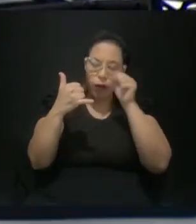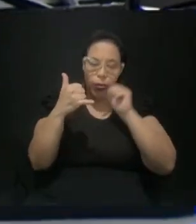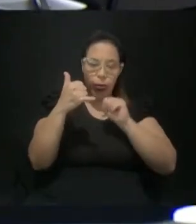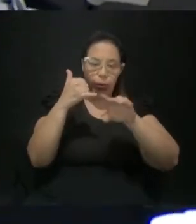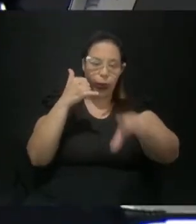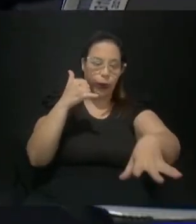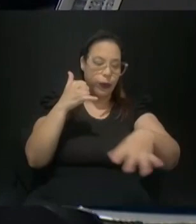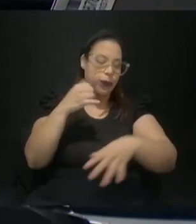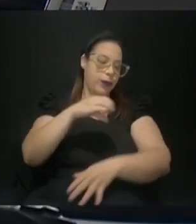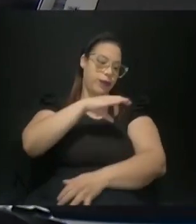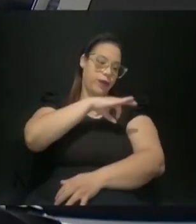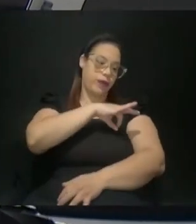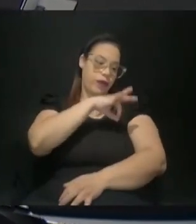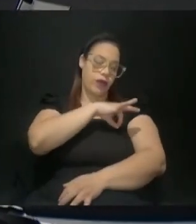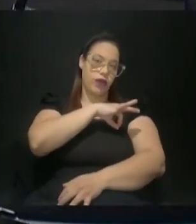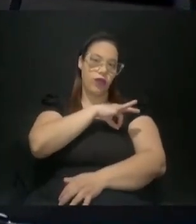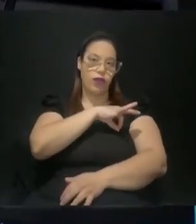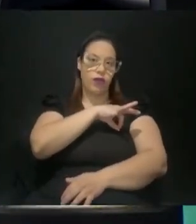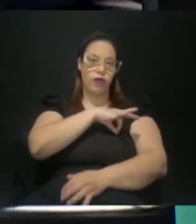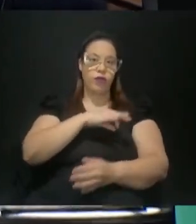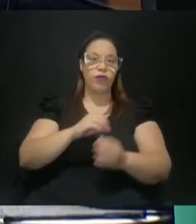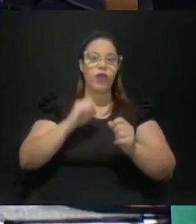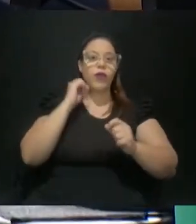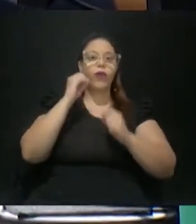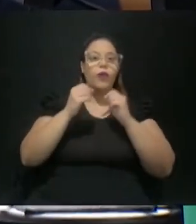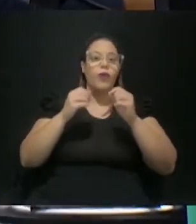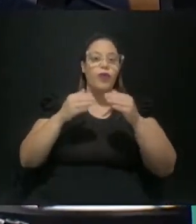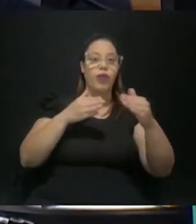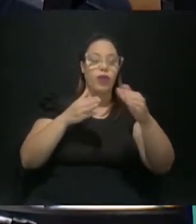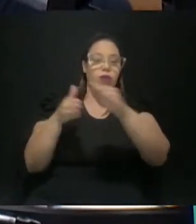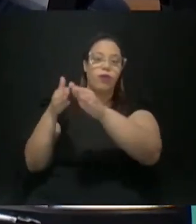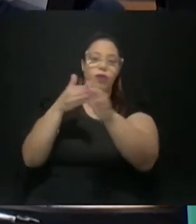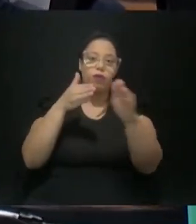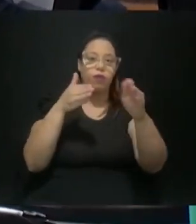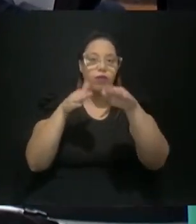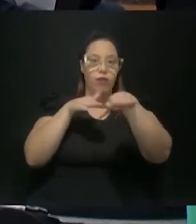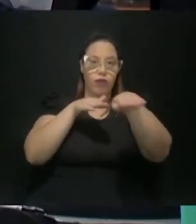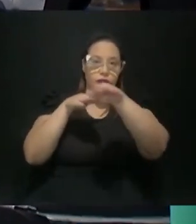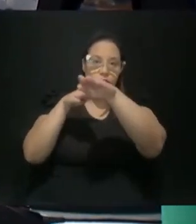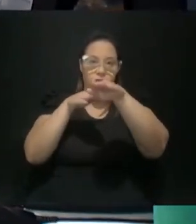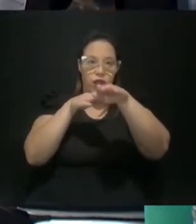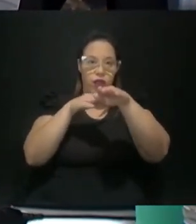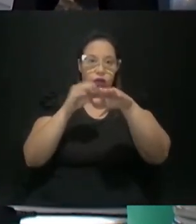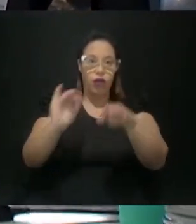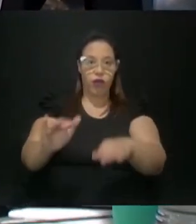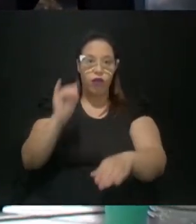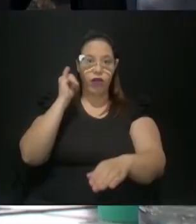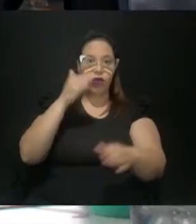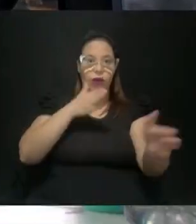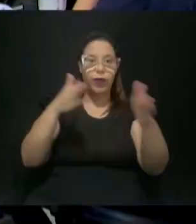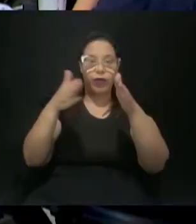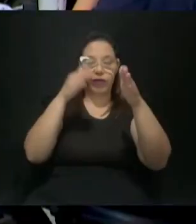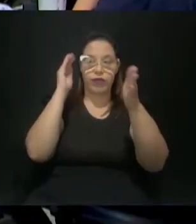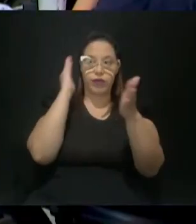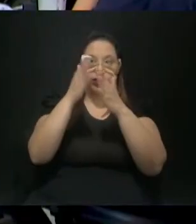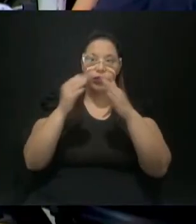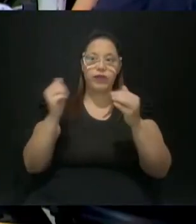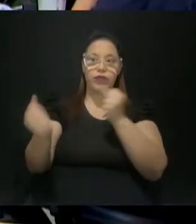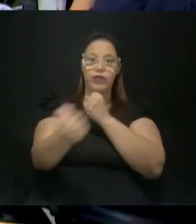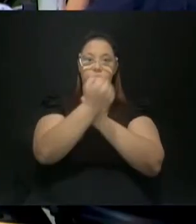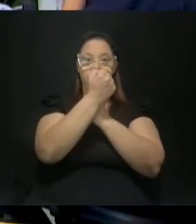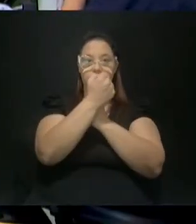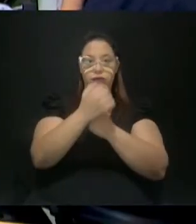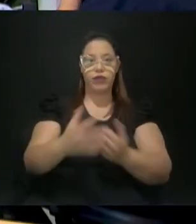e controle da guarda e a viatura que estiver mais próxima ao local de acionamento é encaminhada para atender a ocorrência. Era